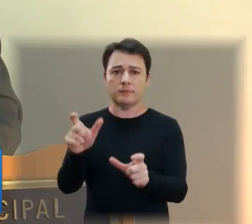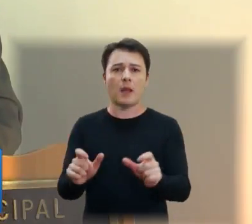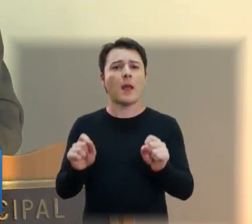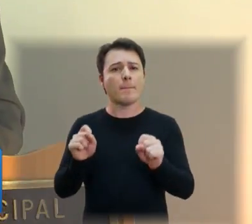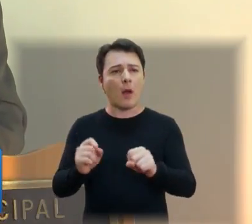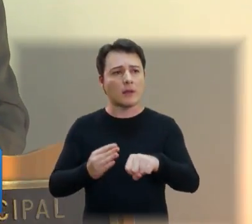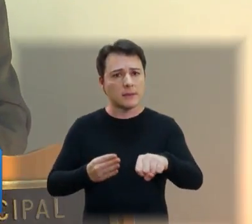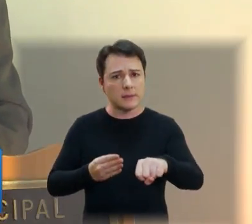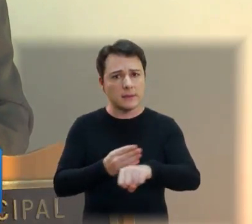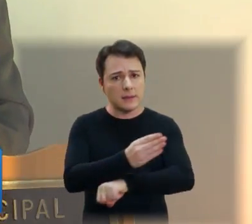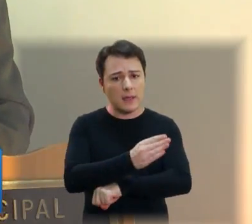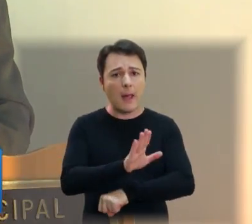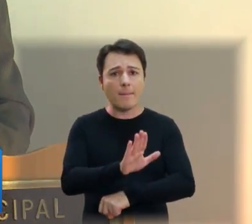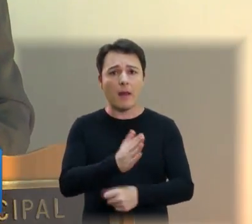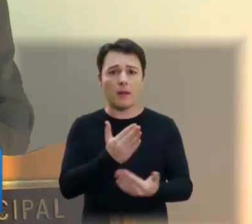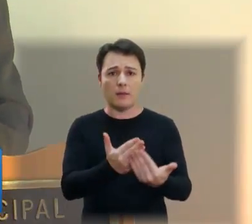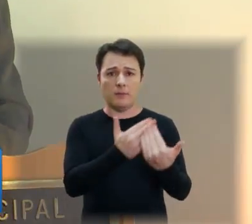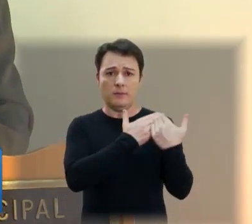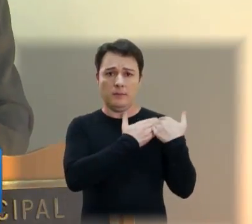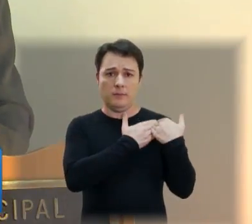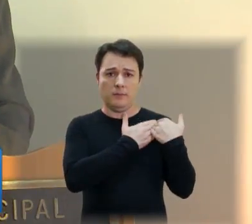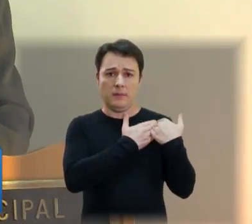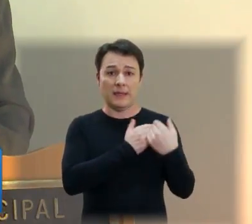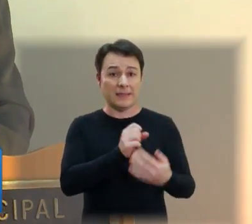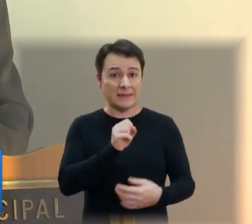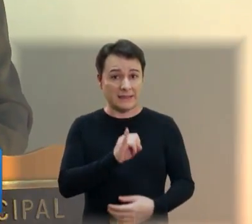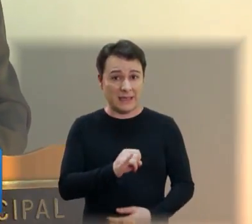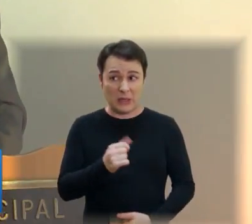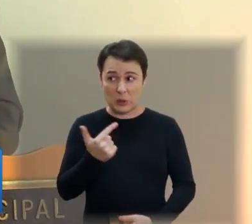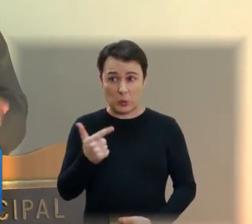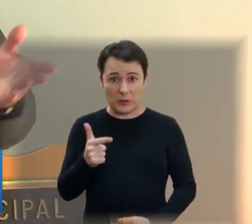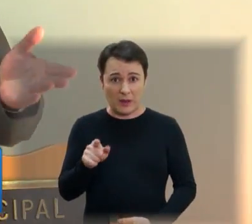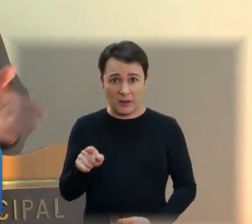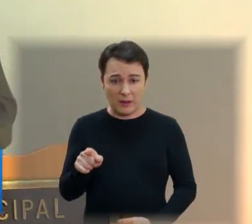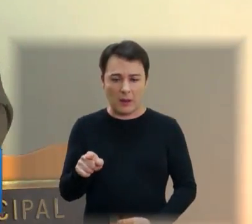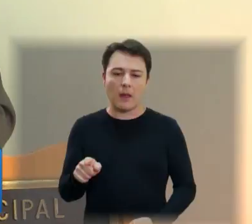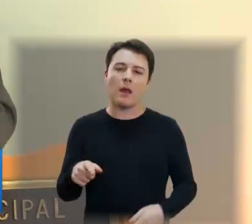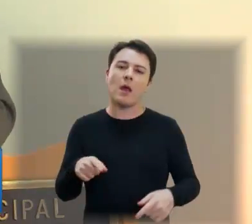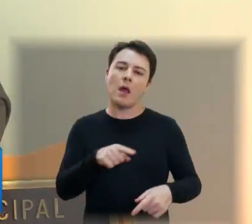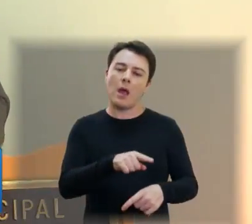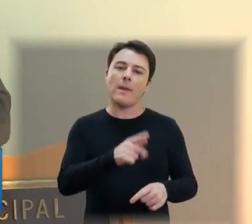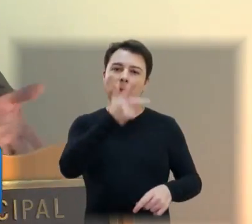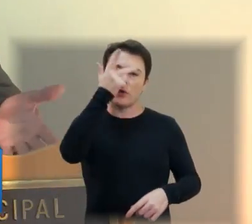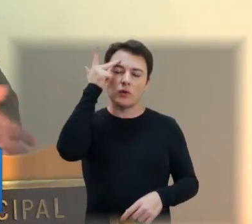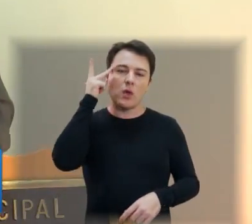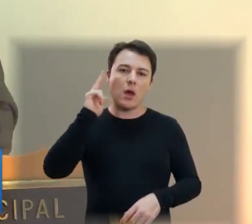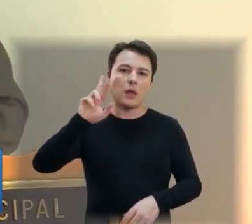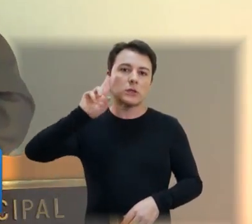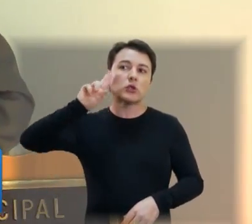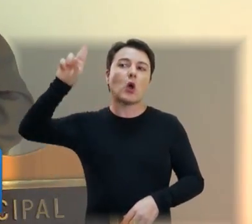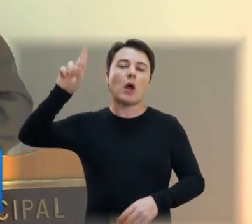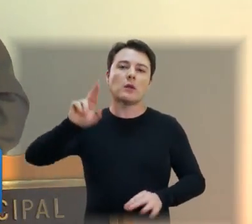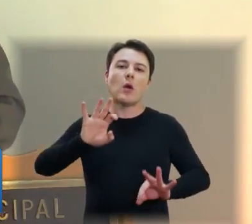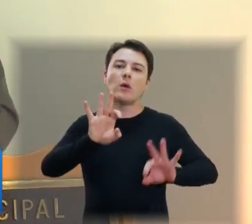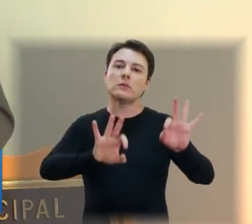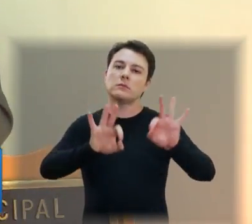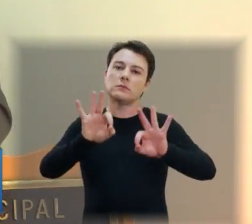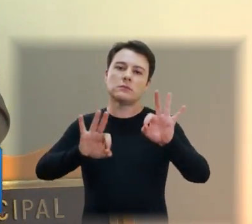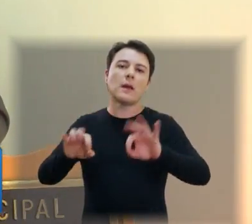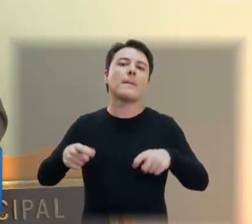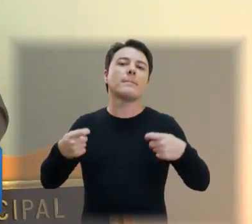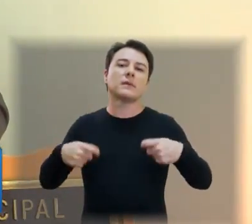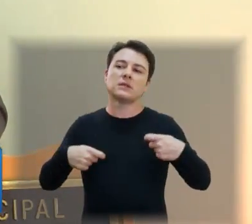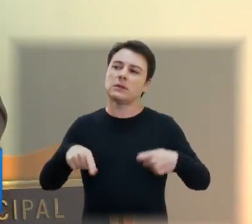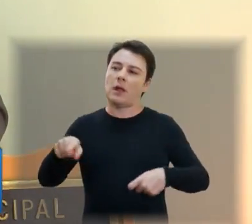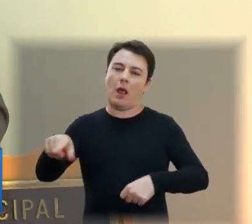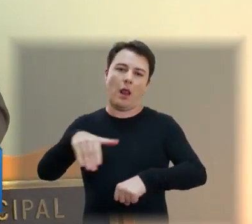com esses espaços com responsabilidade. Se não teve as pessoas que estavam lá, os organizadores que têm, infelizmente ou felizmente,